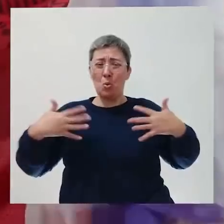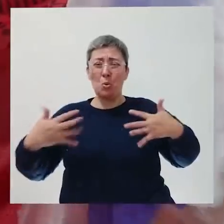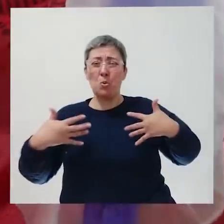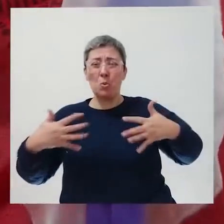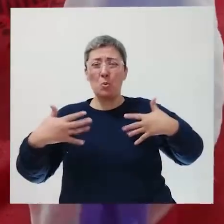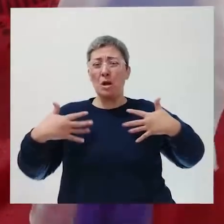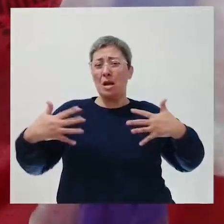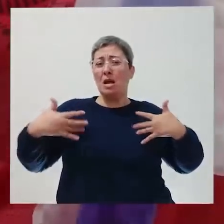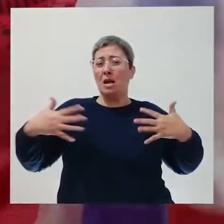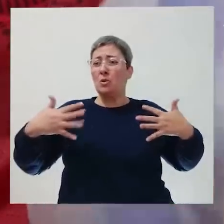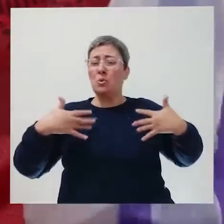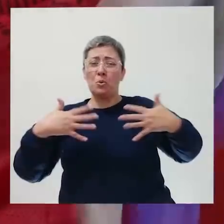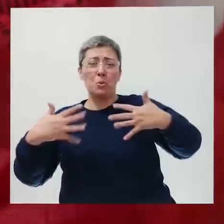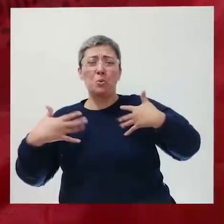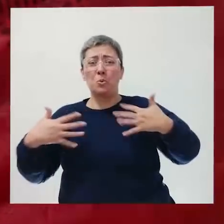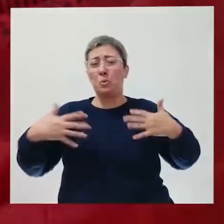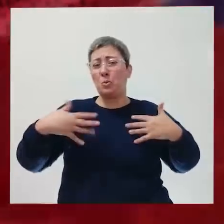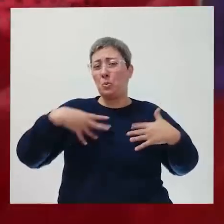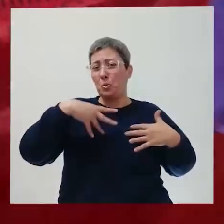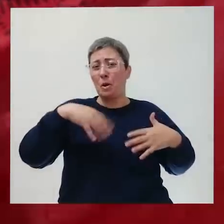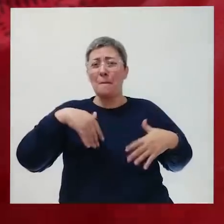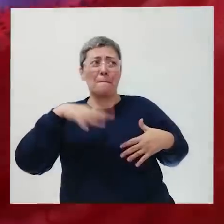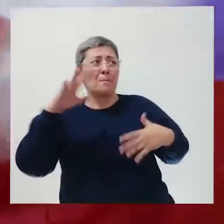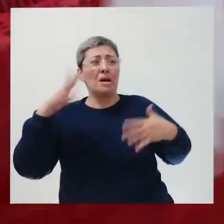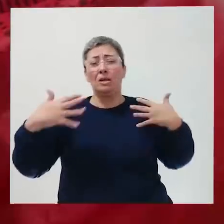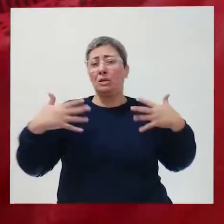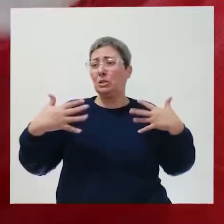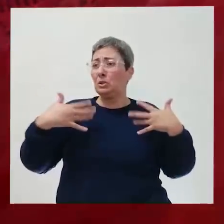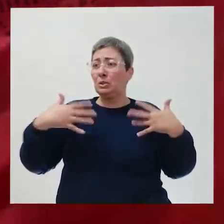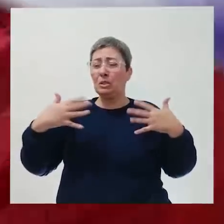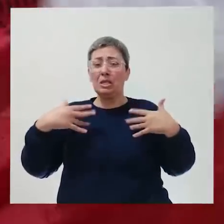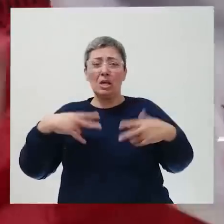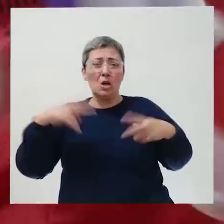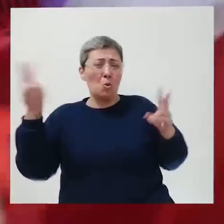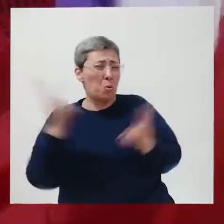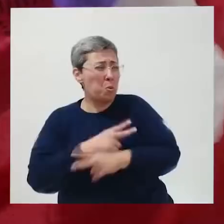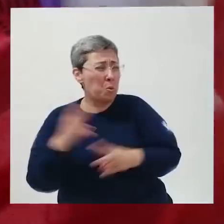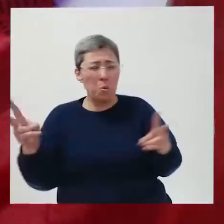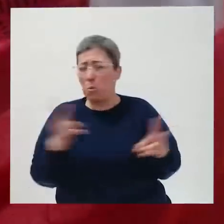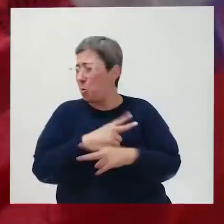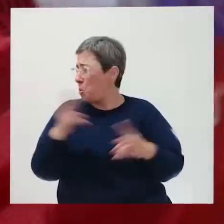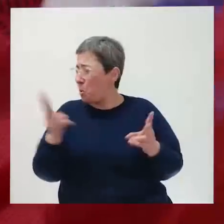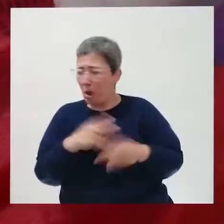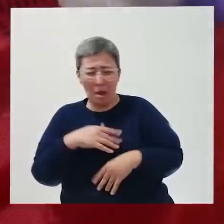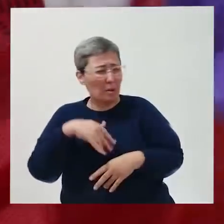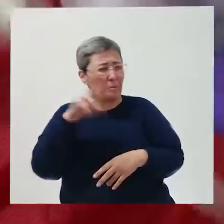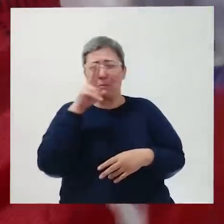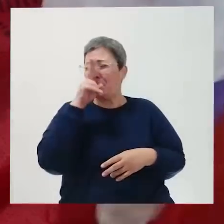cada vez se balançavam mais. E nisso o vento soprava mais.